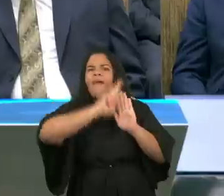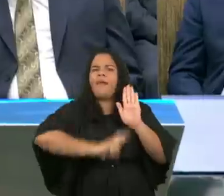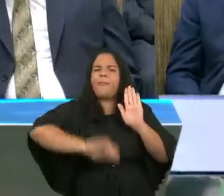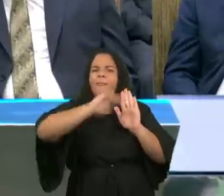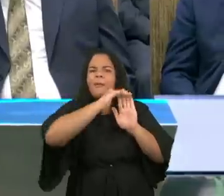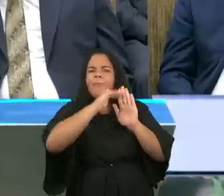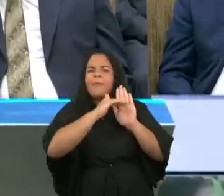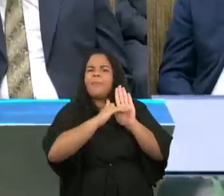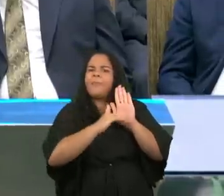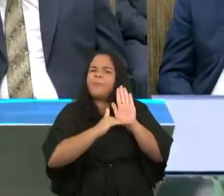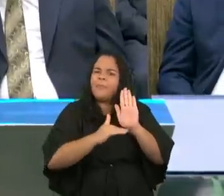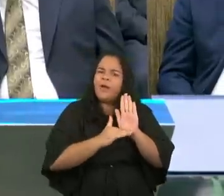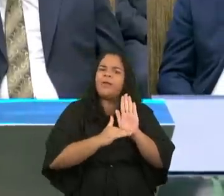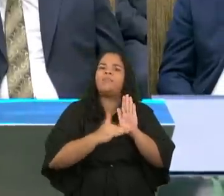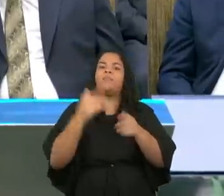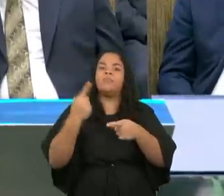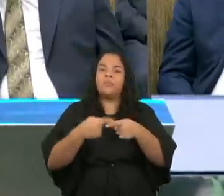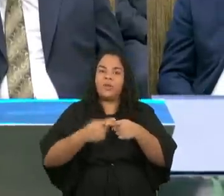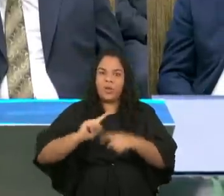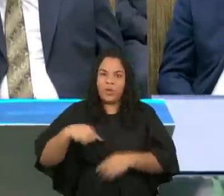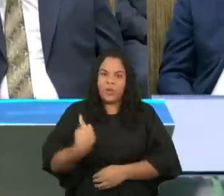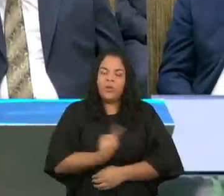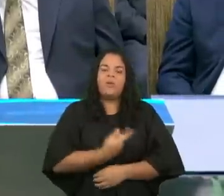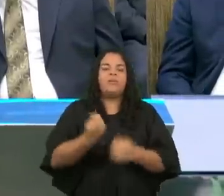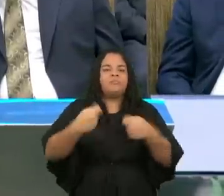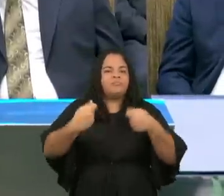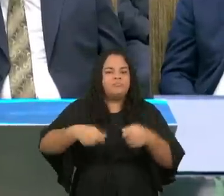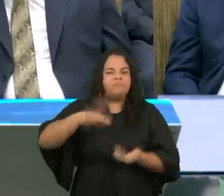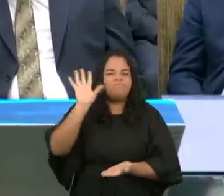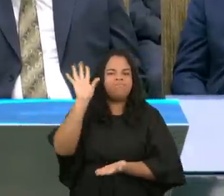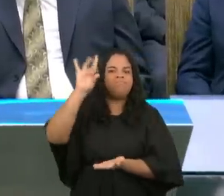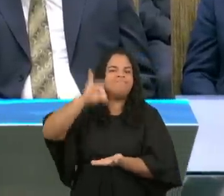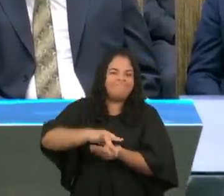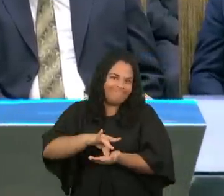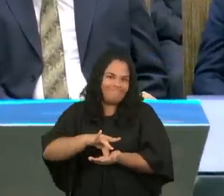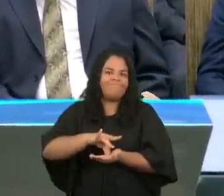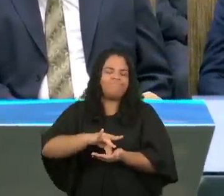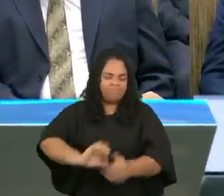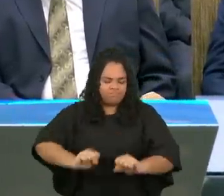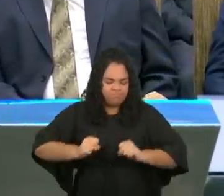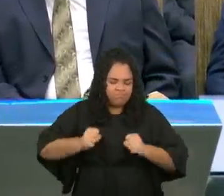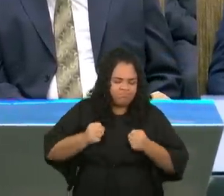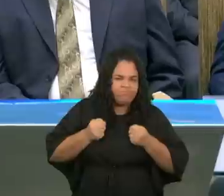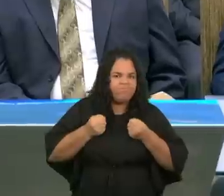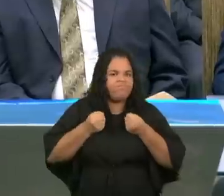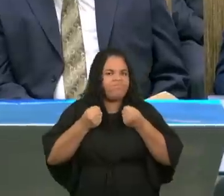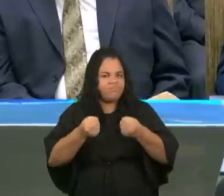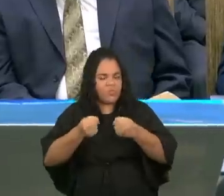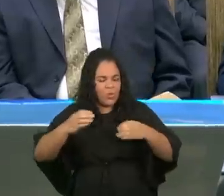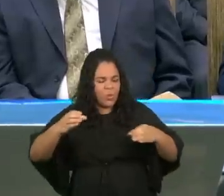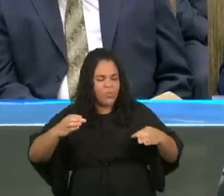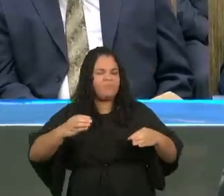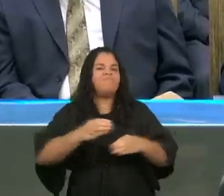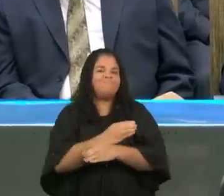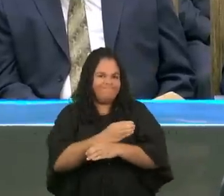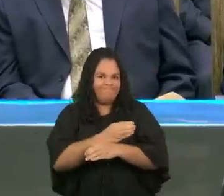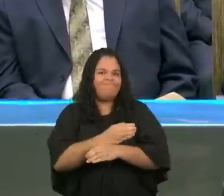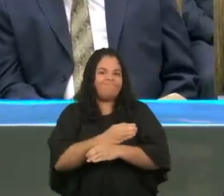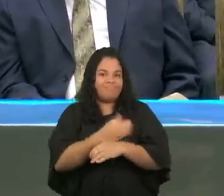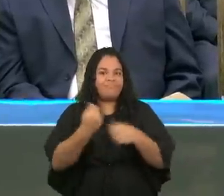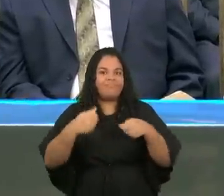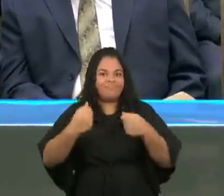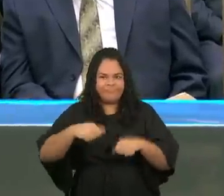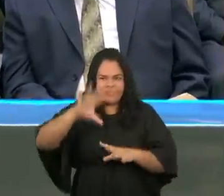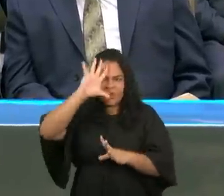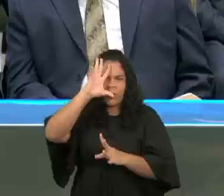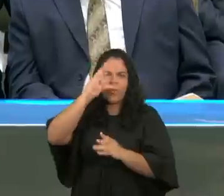devemos dizer: eu preciso fazer de tudo para que eu possa compreender melhor